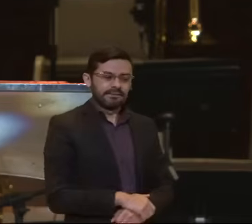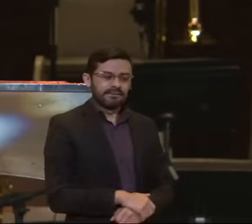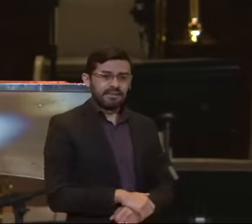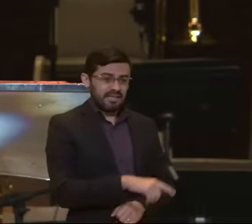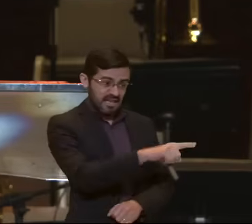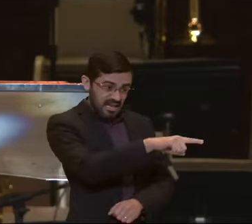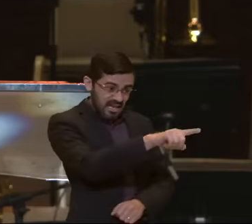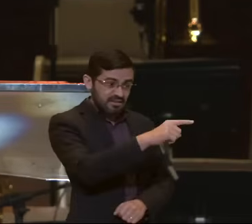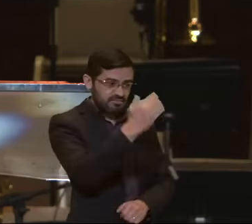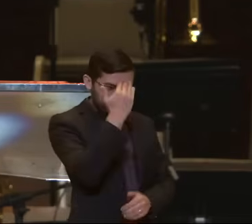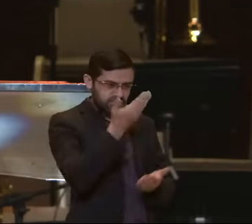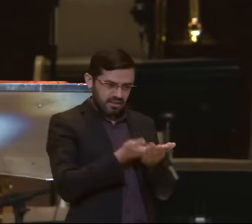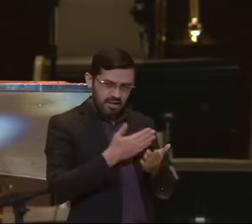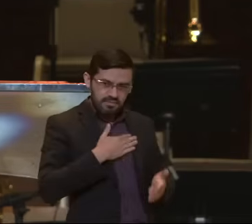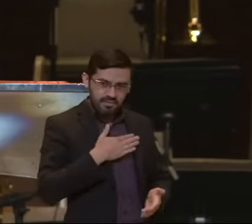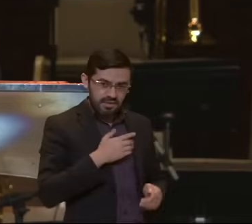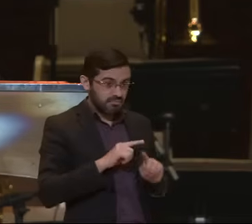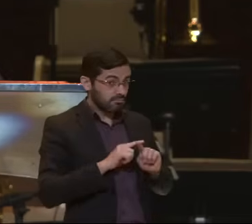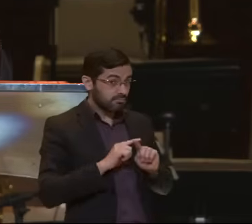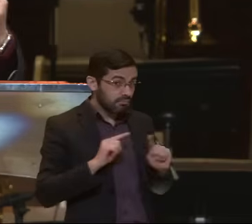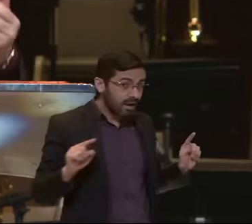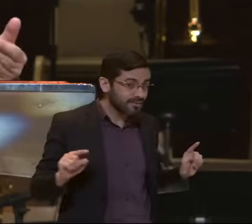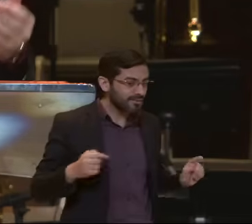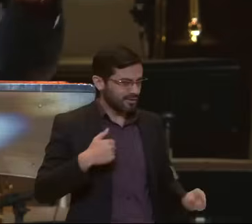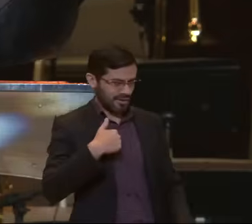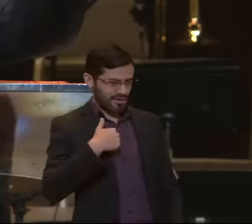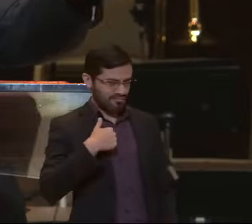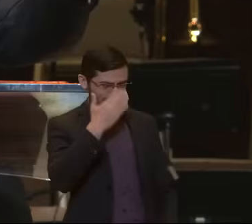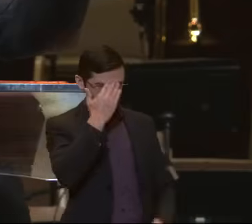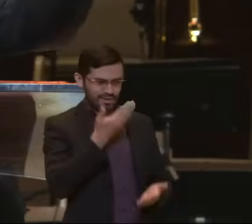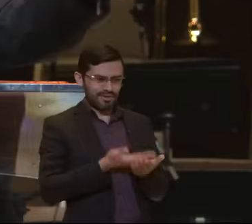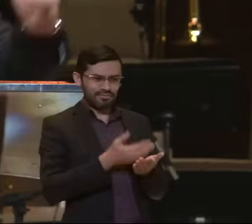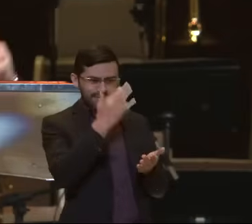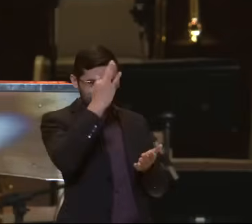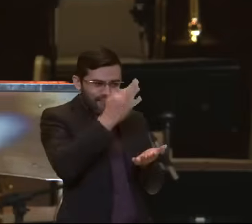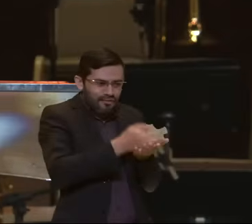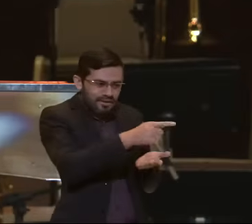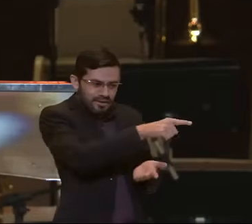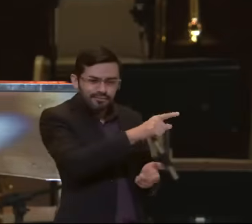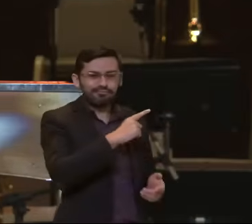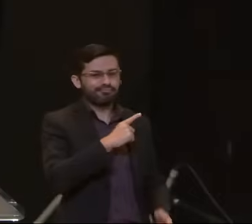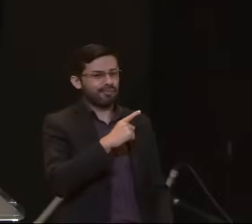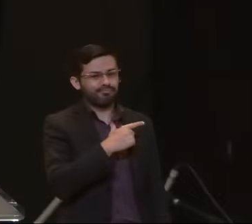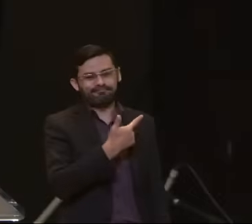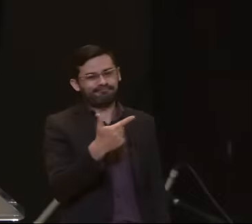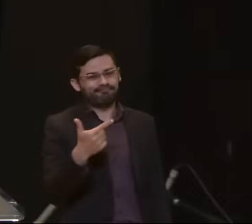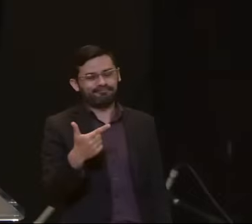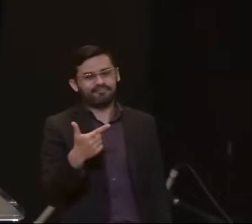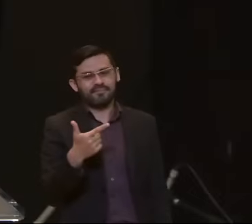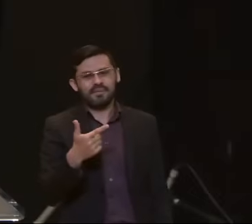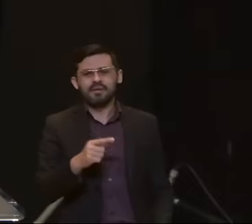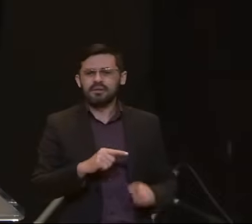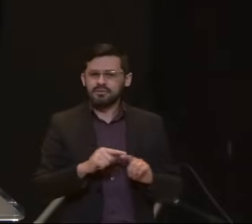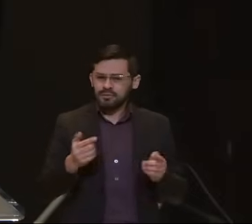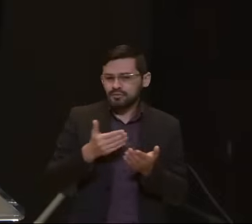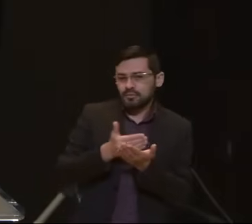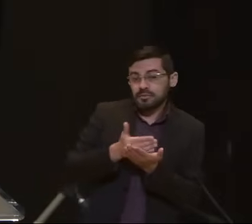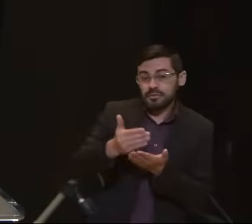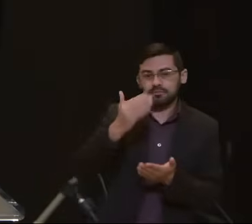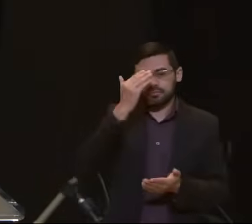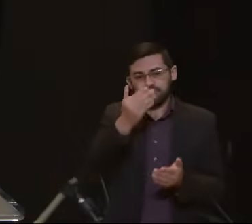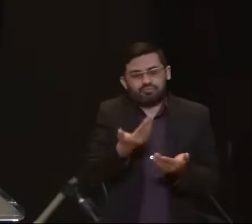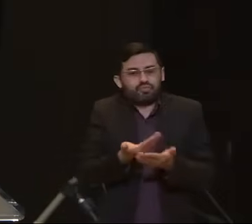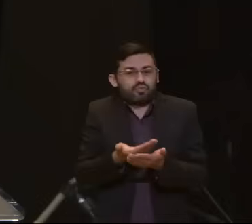eles dizem que creem em mim, mas eu não acredito na fé que eles professam. E a gente começou a